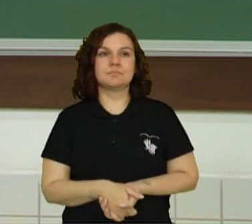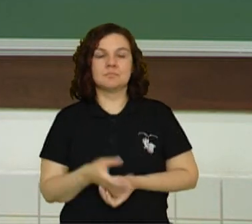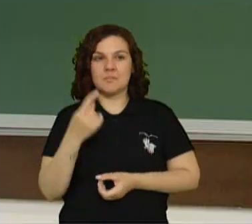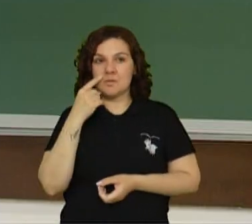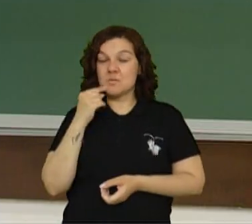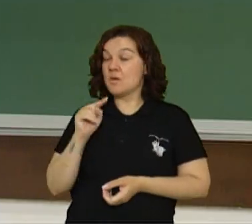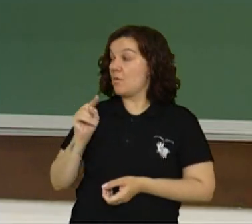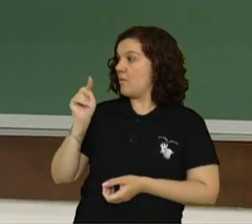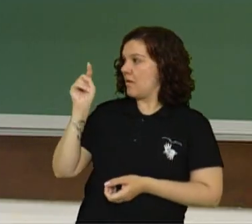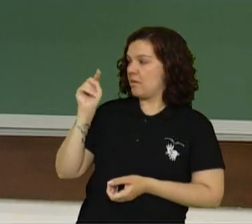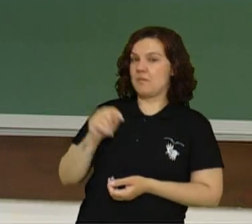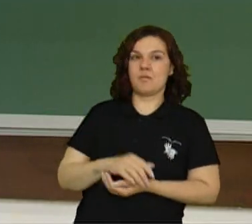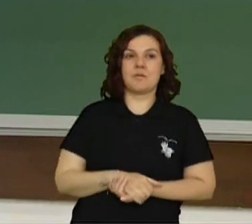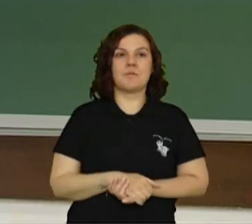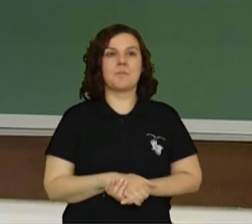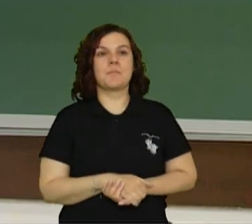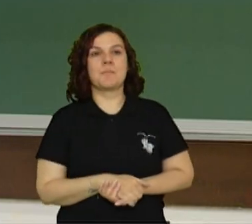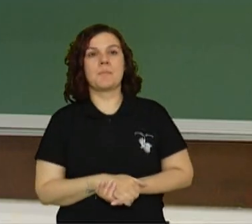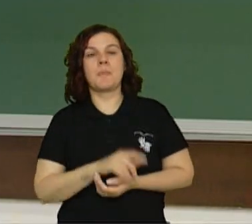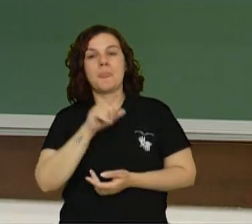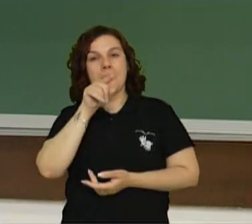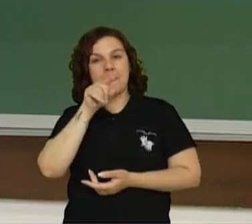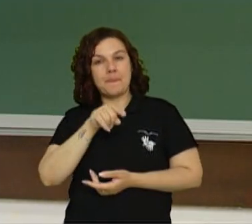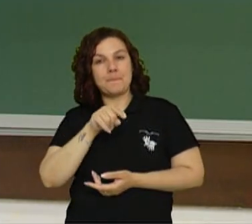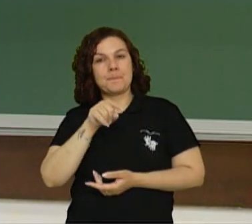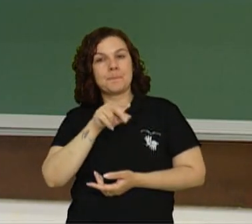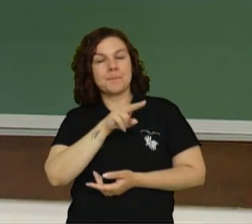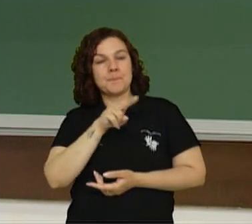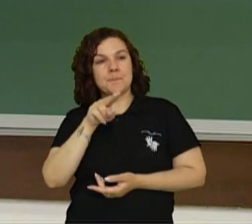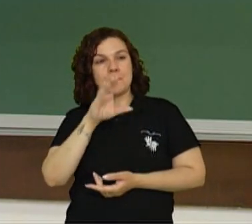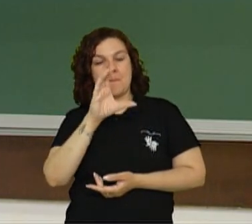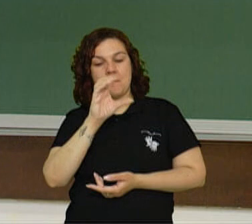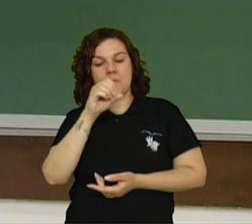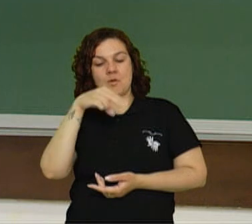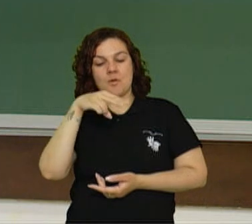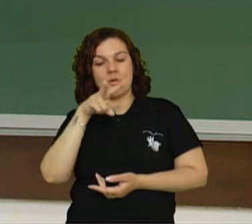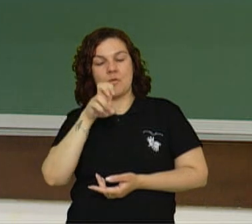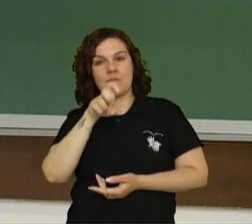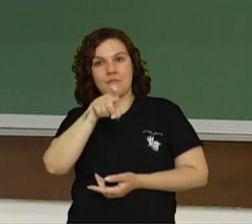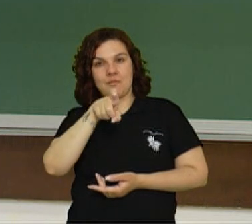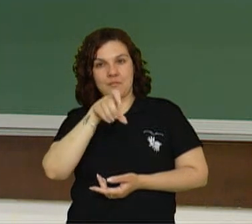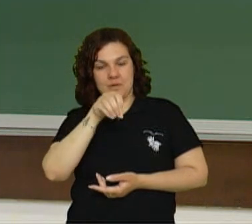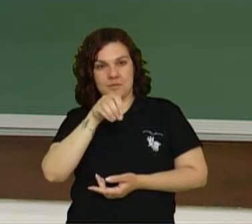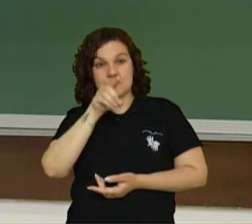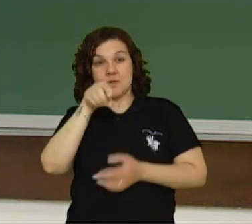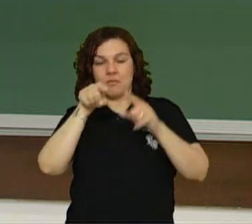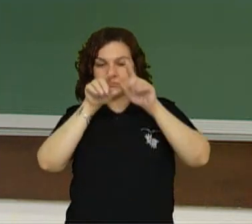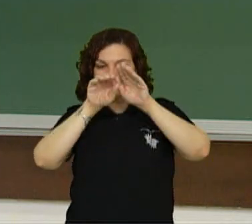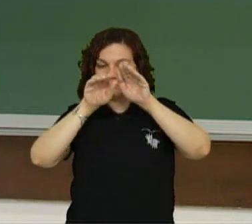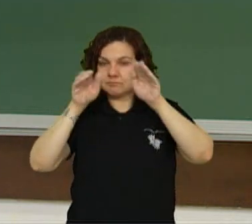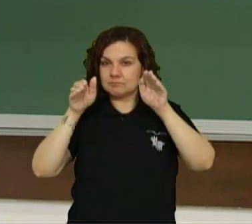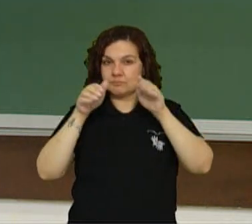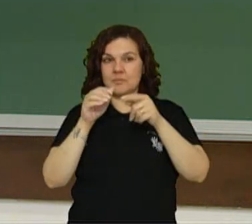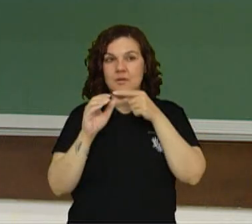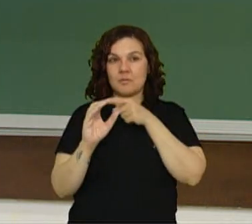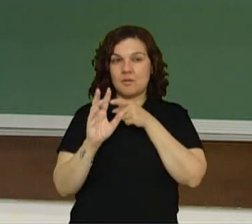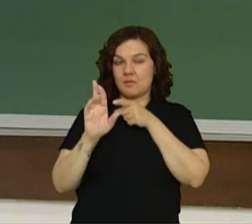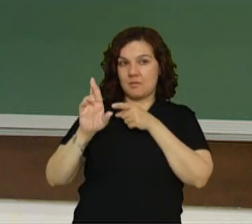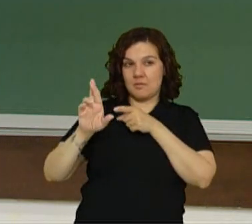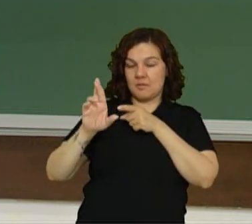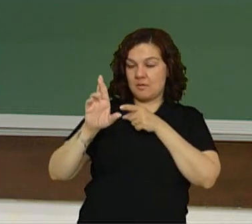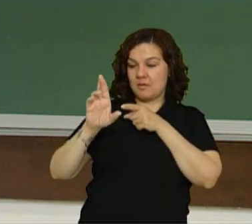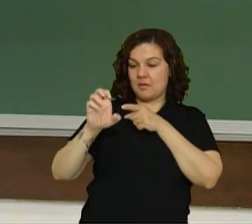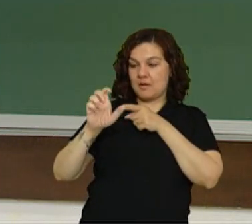Esse poliedro convexo, ele é um poliedro regular. Perceba que a palavra